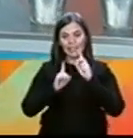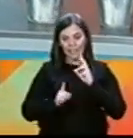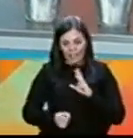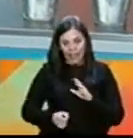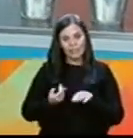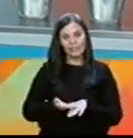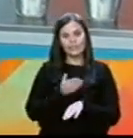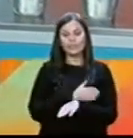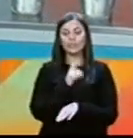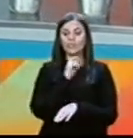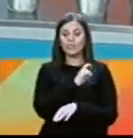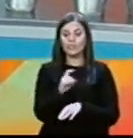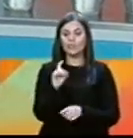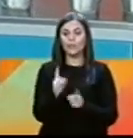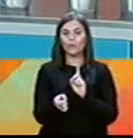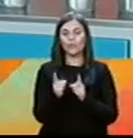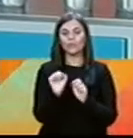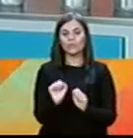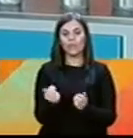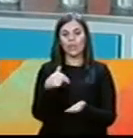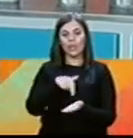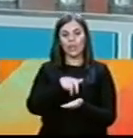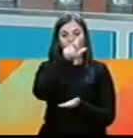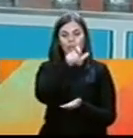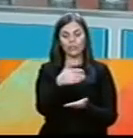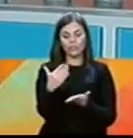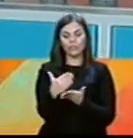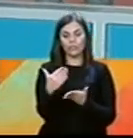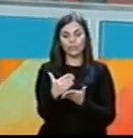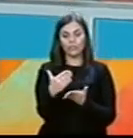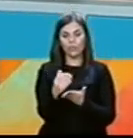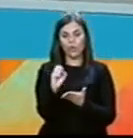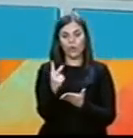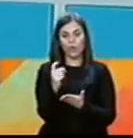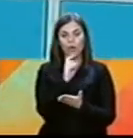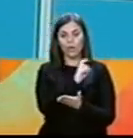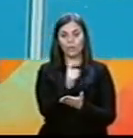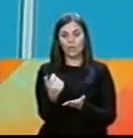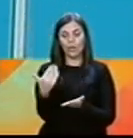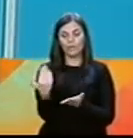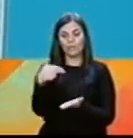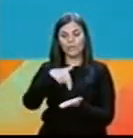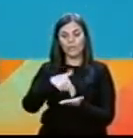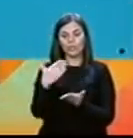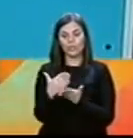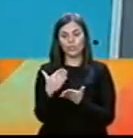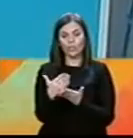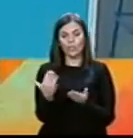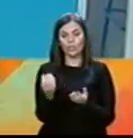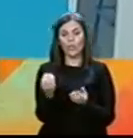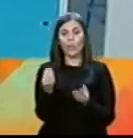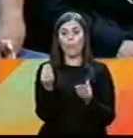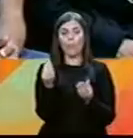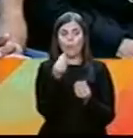mesmo de vos dizer que temos cá uma escola, ou de vos referenciar a presença de uma escola, onde não há comida que chegue para